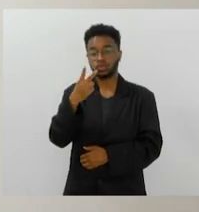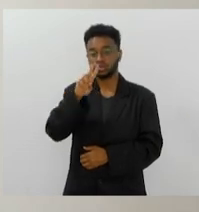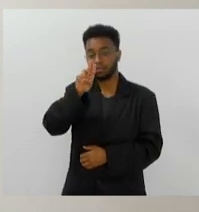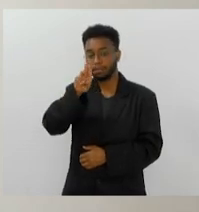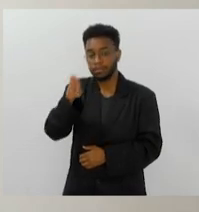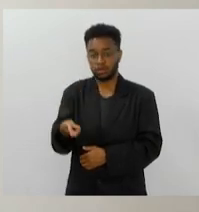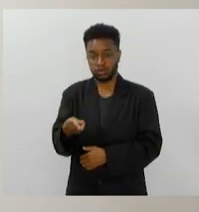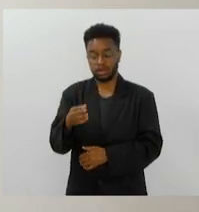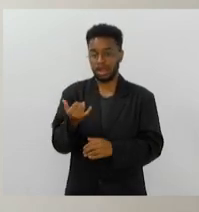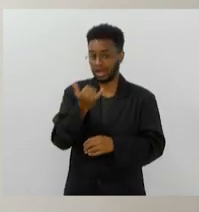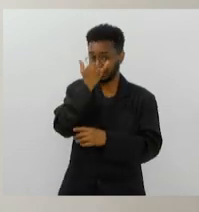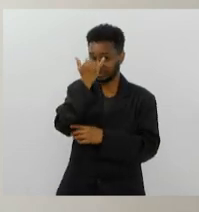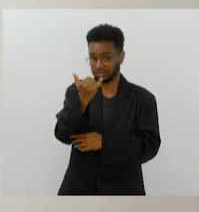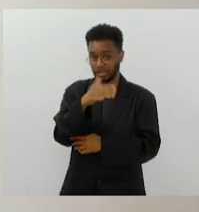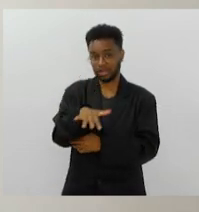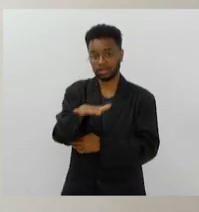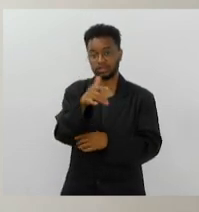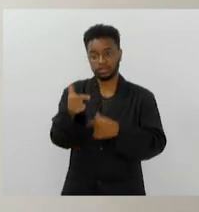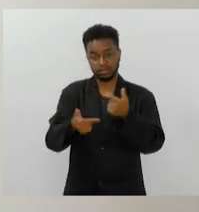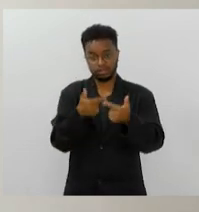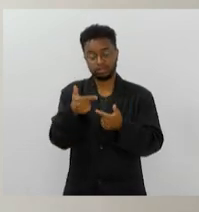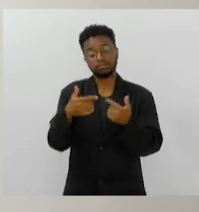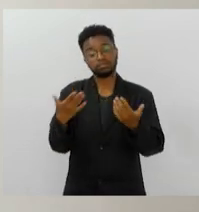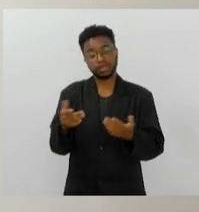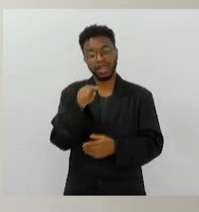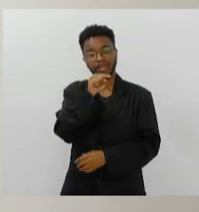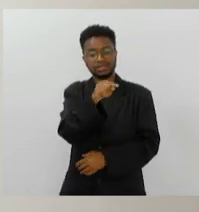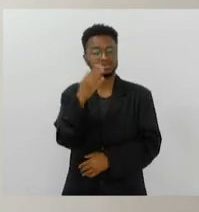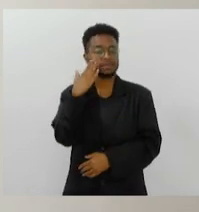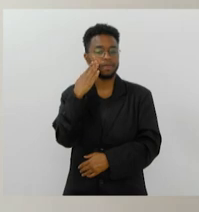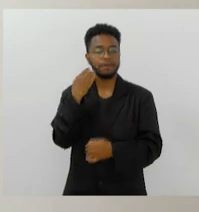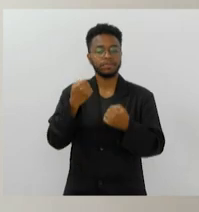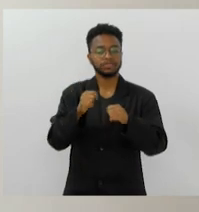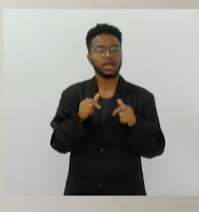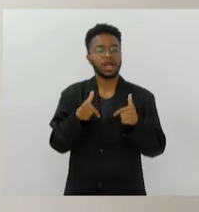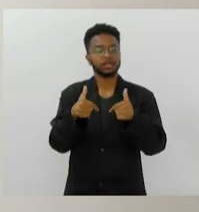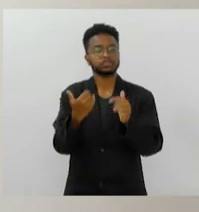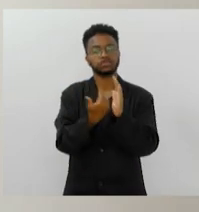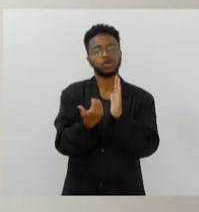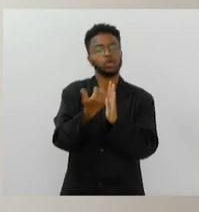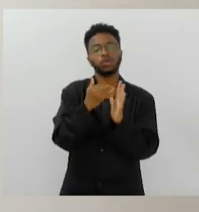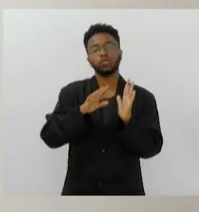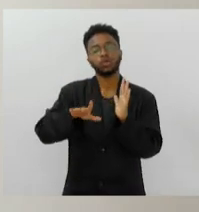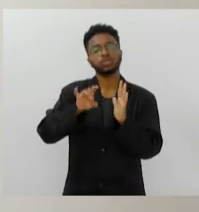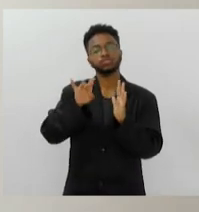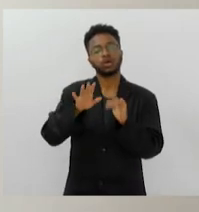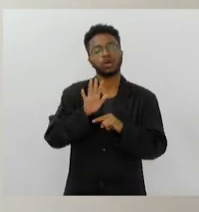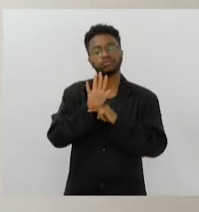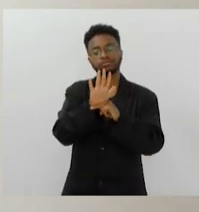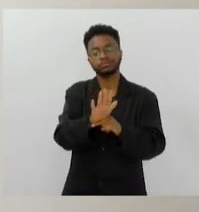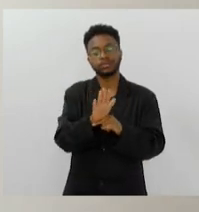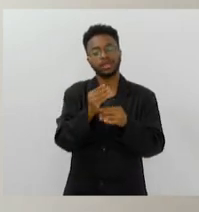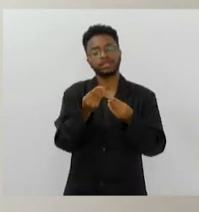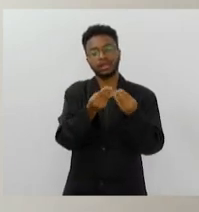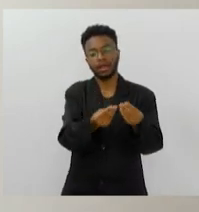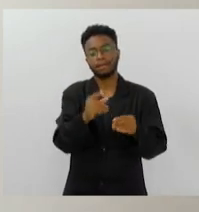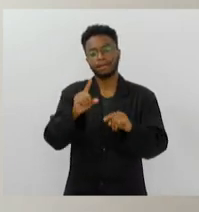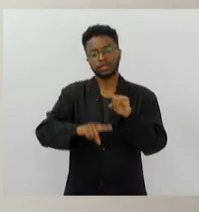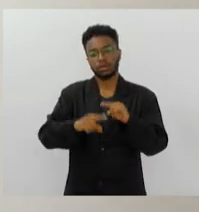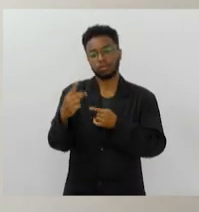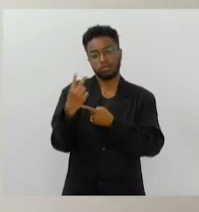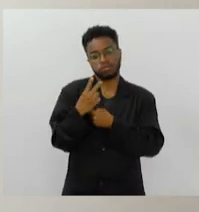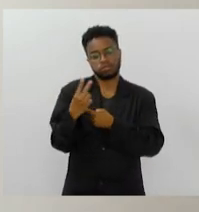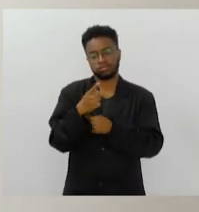e seu Orlandino sabia que era necessário fazer mais do que apenas fornecer equipamentos de proteção individual quando o trabalhador chegasse